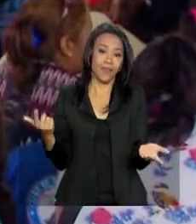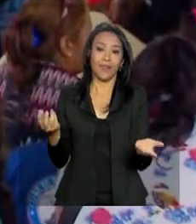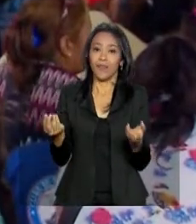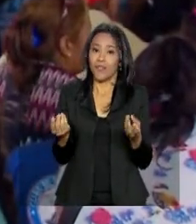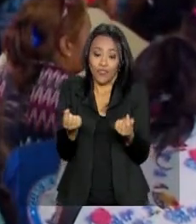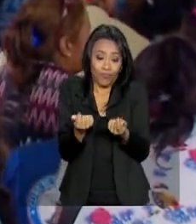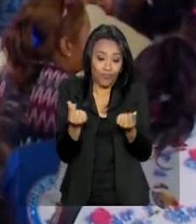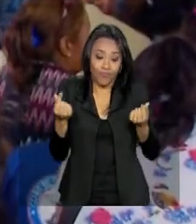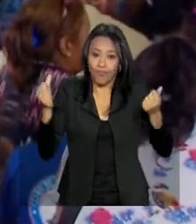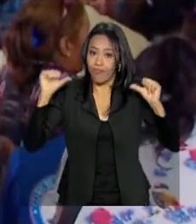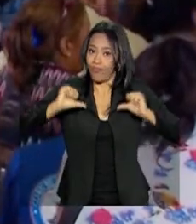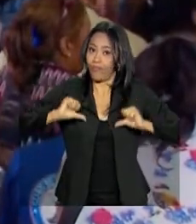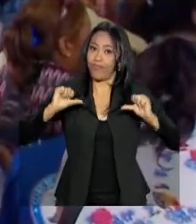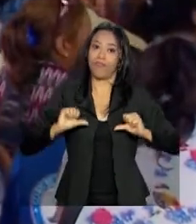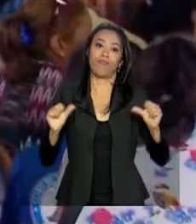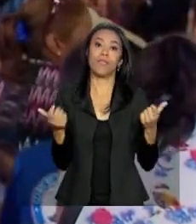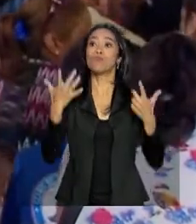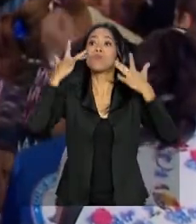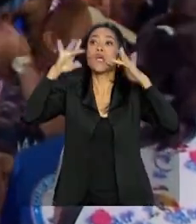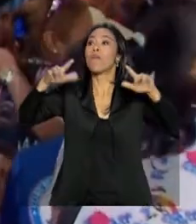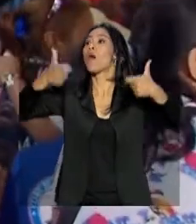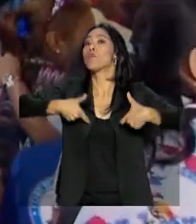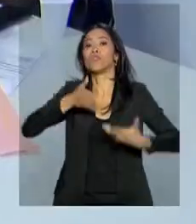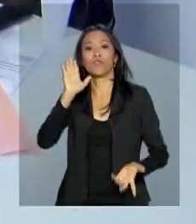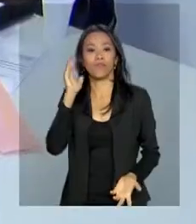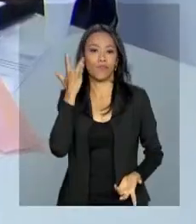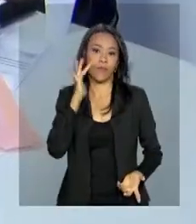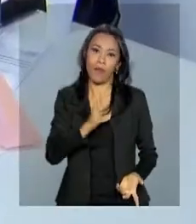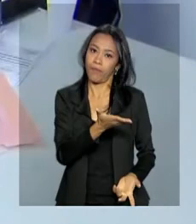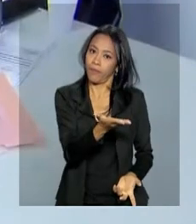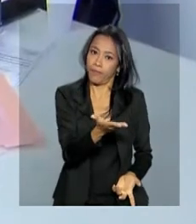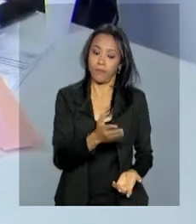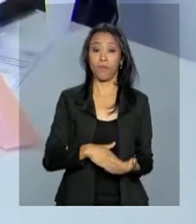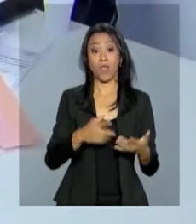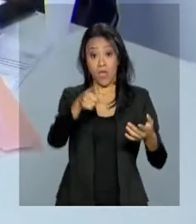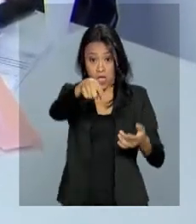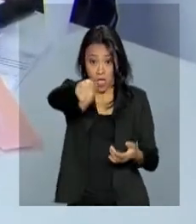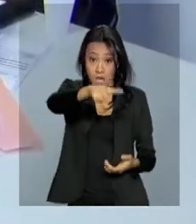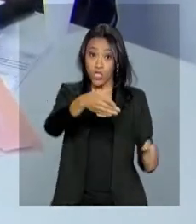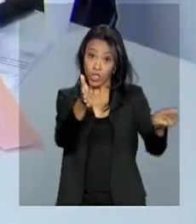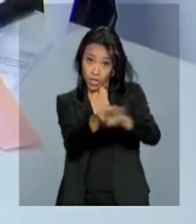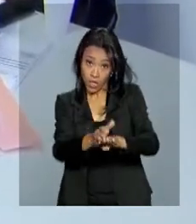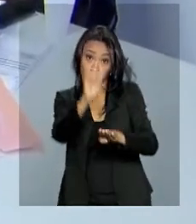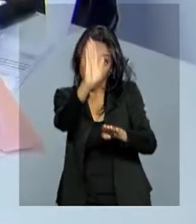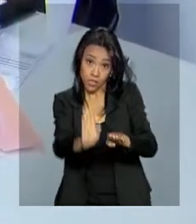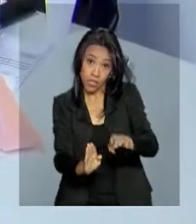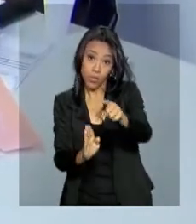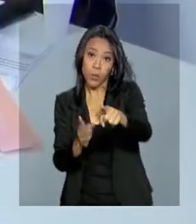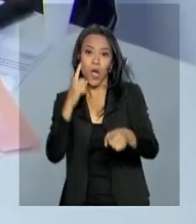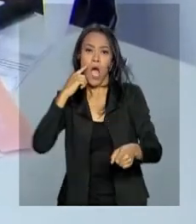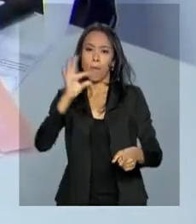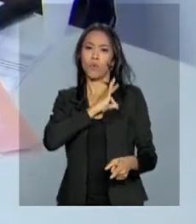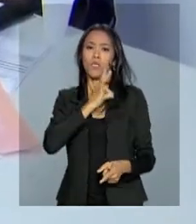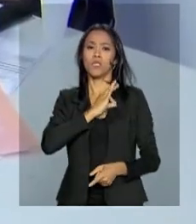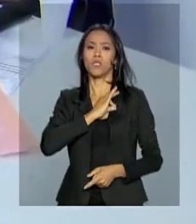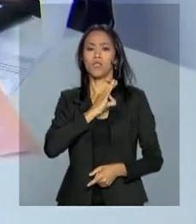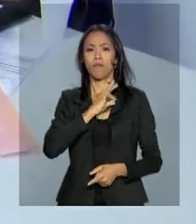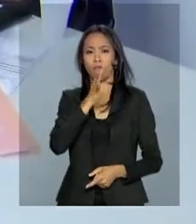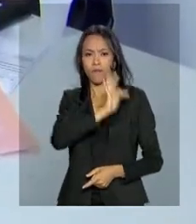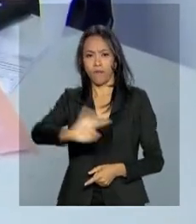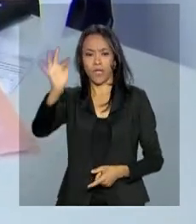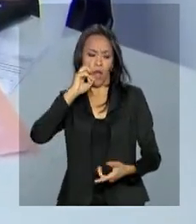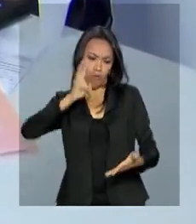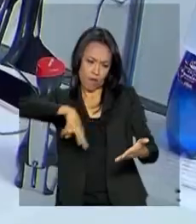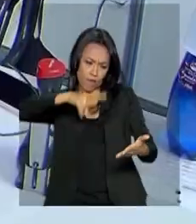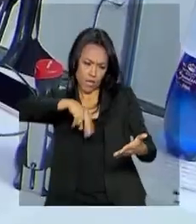condições financeiras e sem destino certo no Brasil. Ao chegar no Brasil, a Polícia Federal checa a documentação de todos e encaminha para